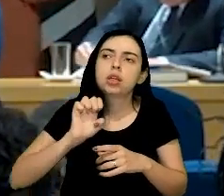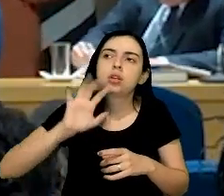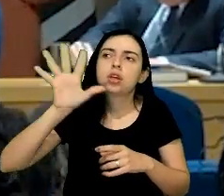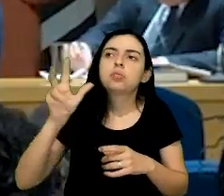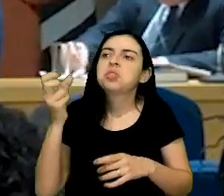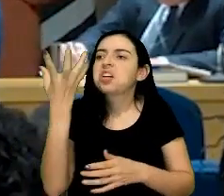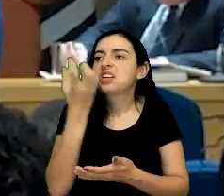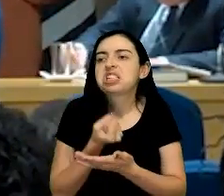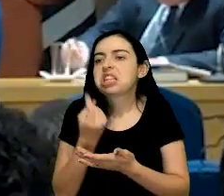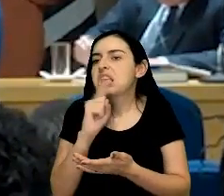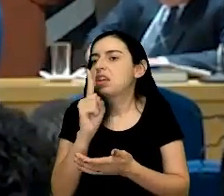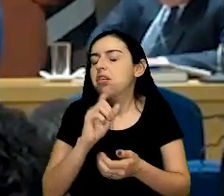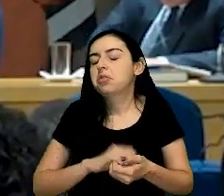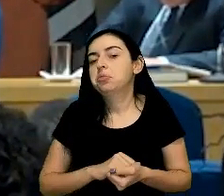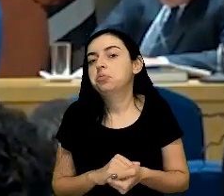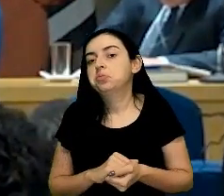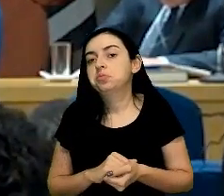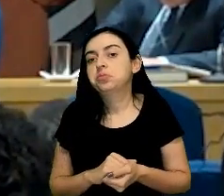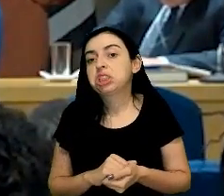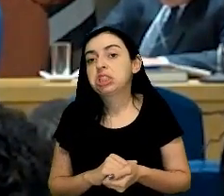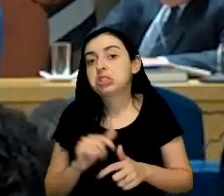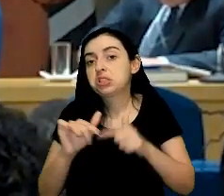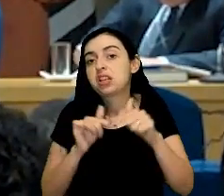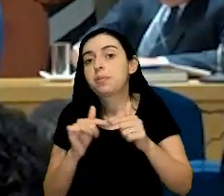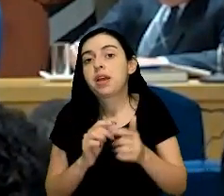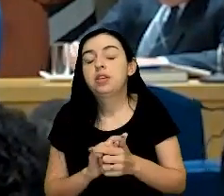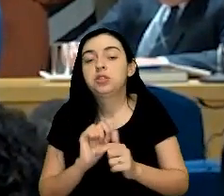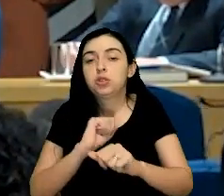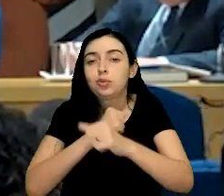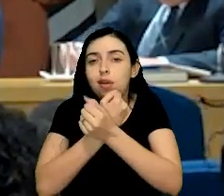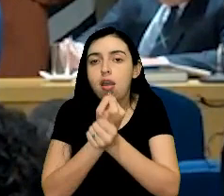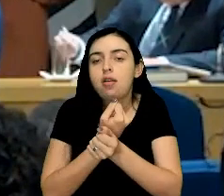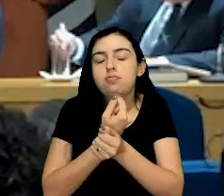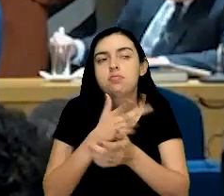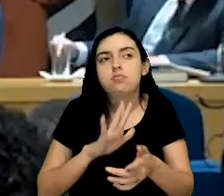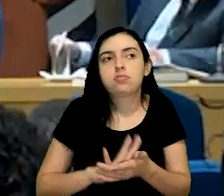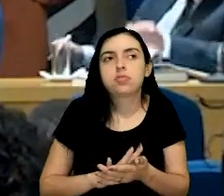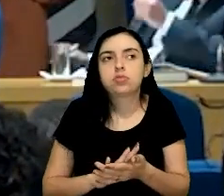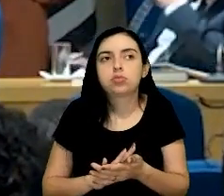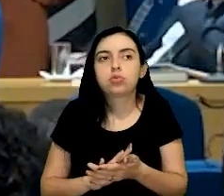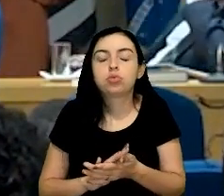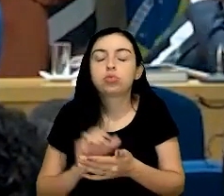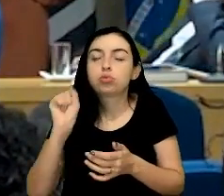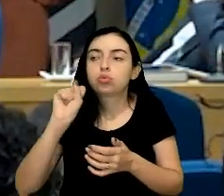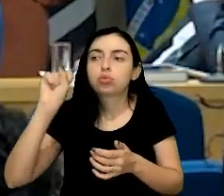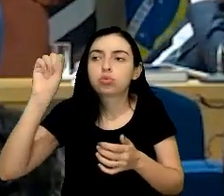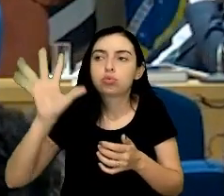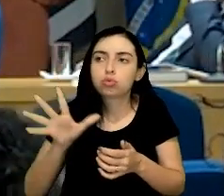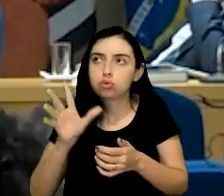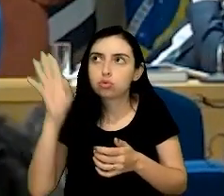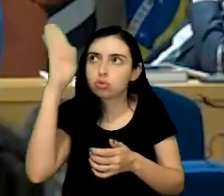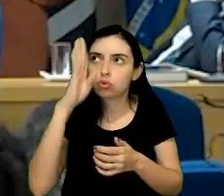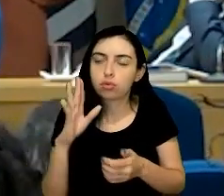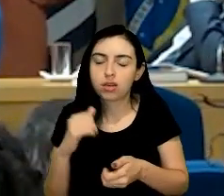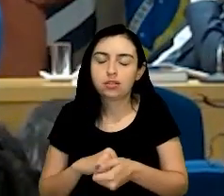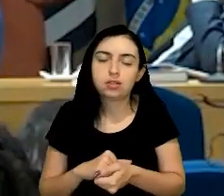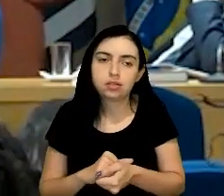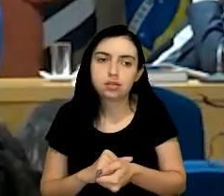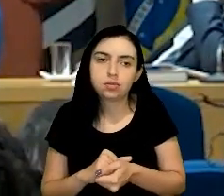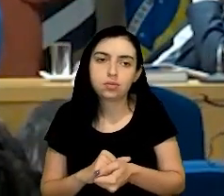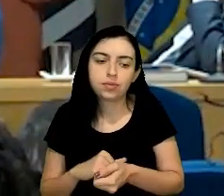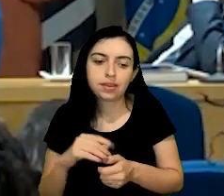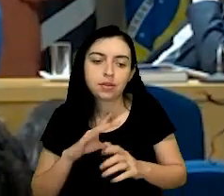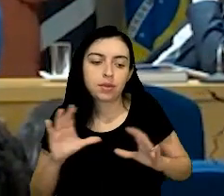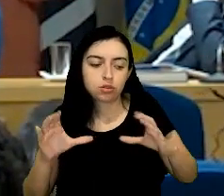parte desses empregos e dessa exploração. No sul do Brasil, é onde tem mais associação de